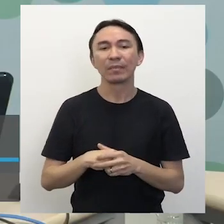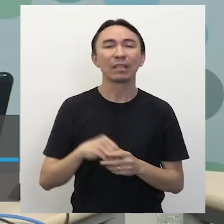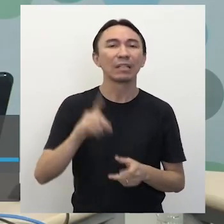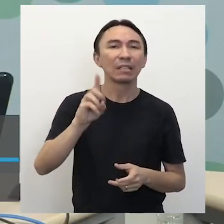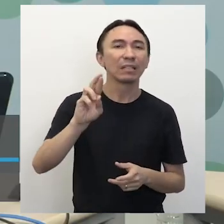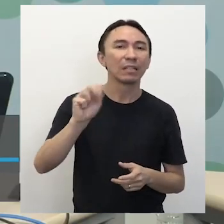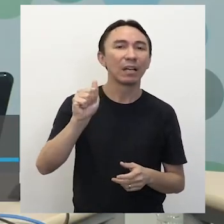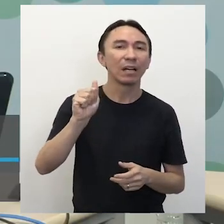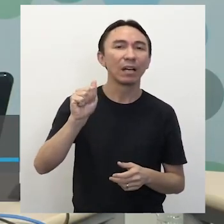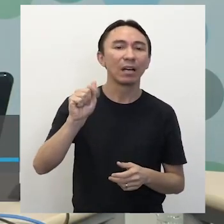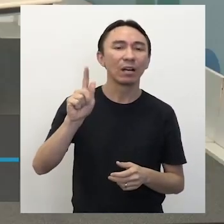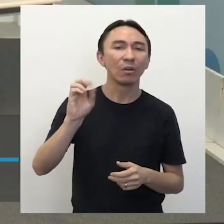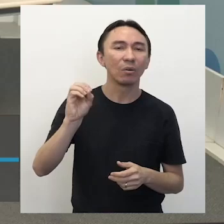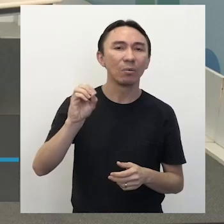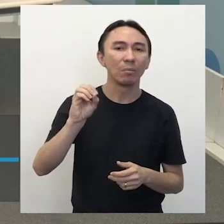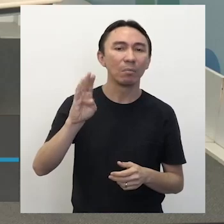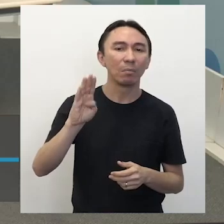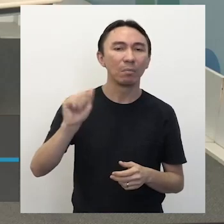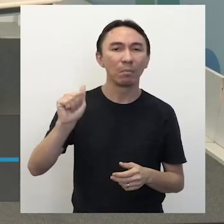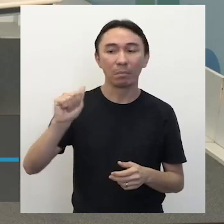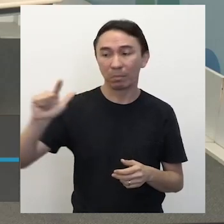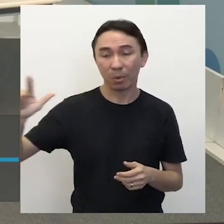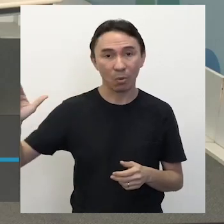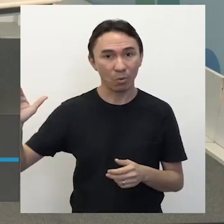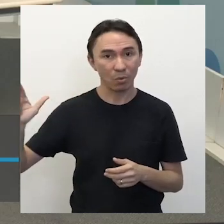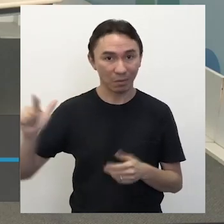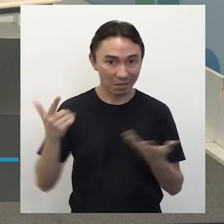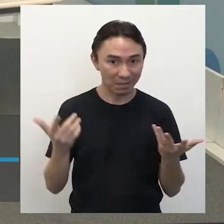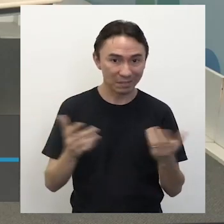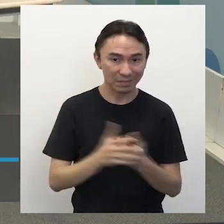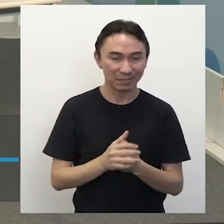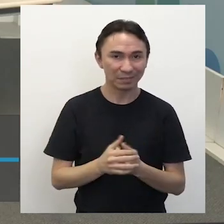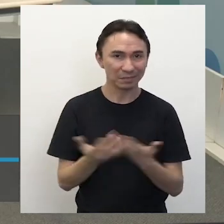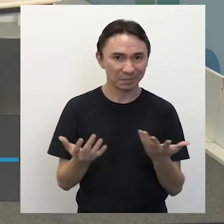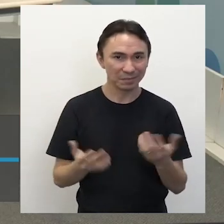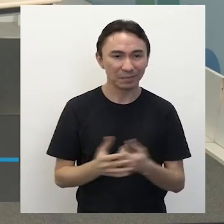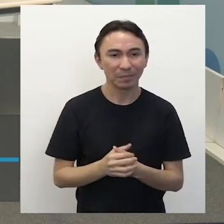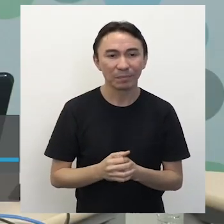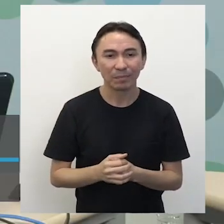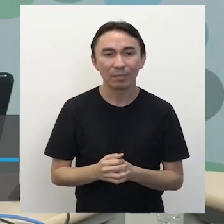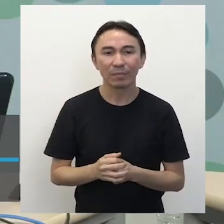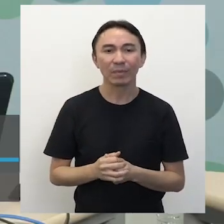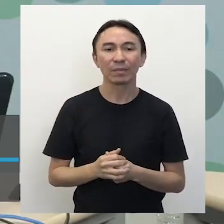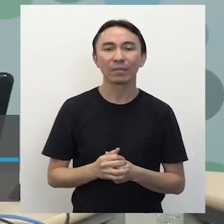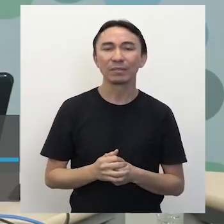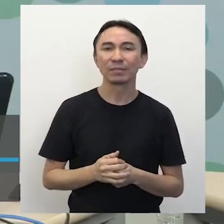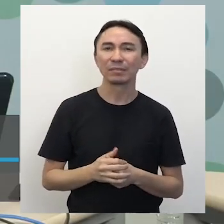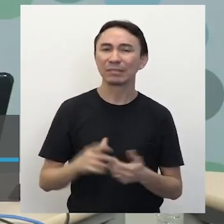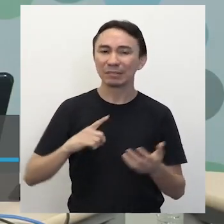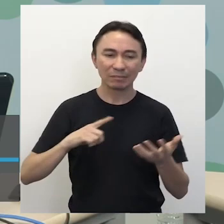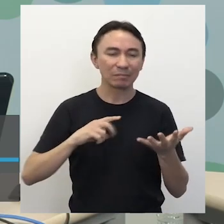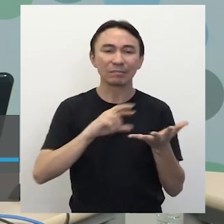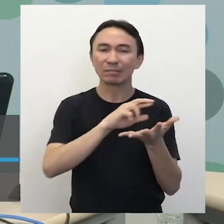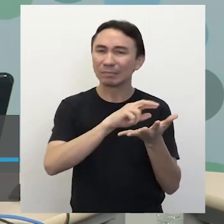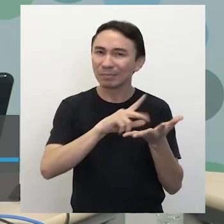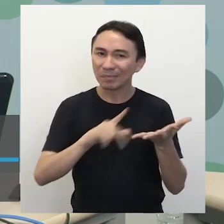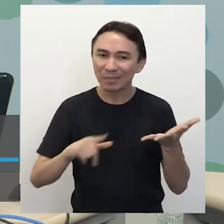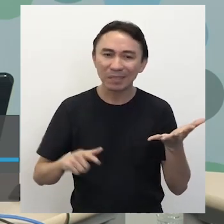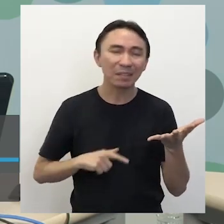coisa de tiozão, né? Falar de Dragon Balls, mas tudo bem, vamos lá. Death Note eu conheço também. Kakegurui. Ó, eu tô